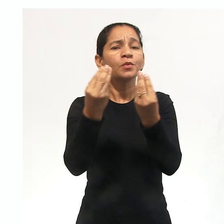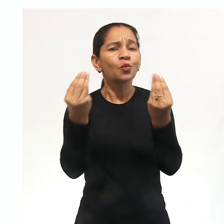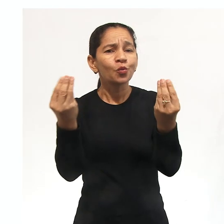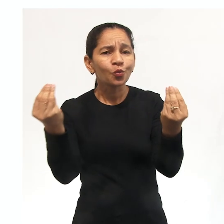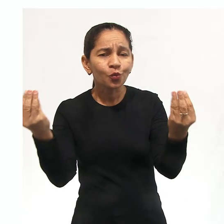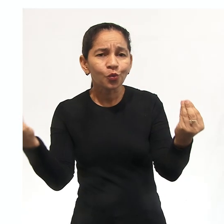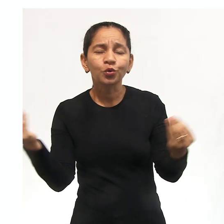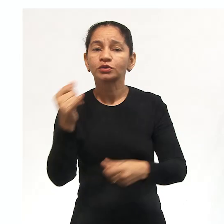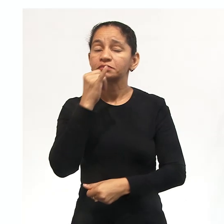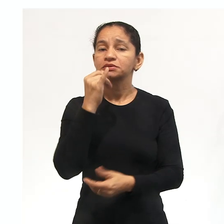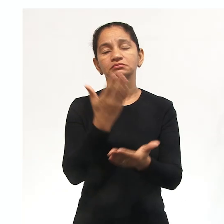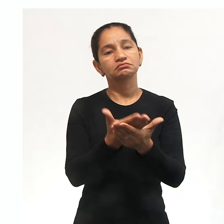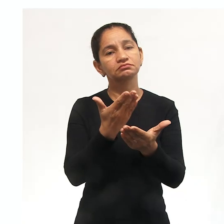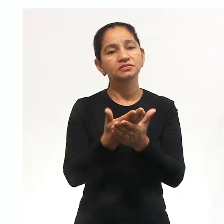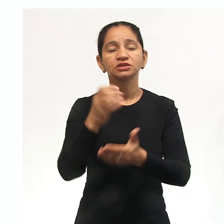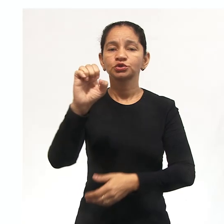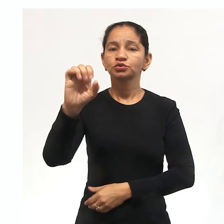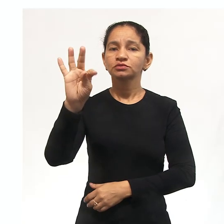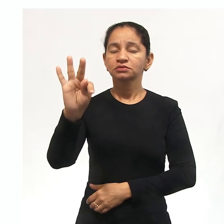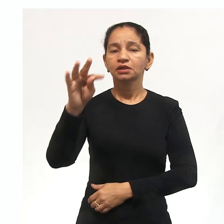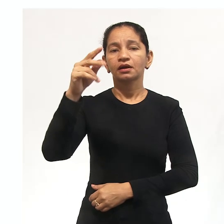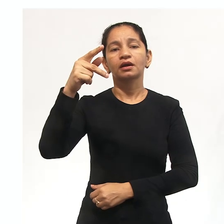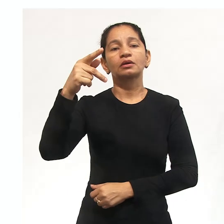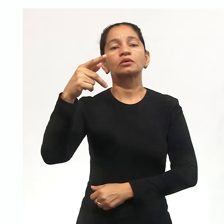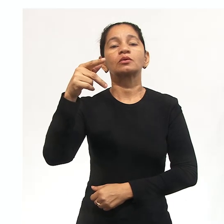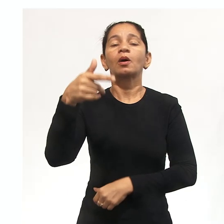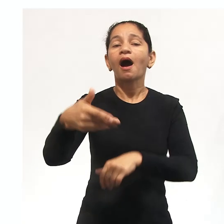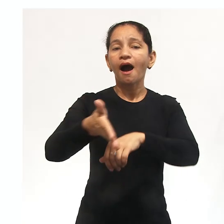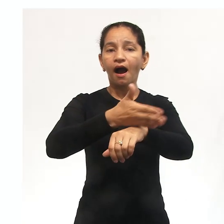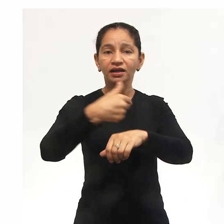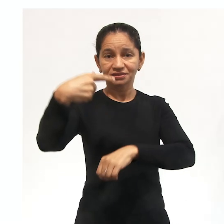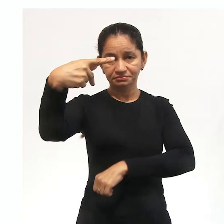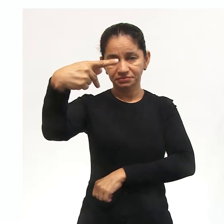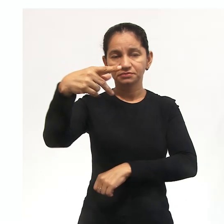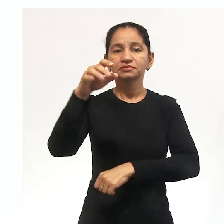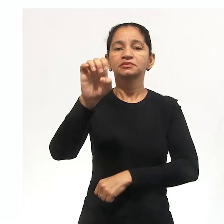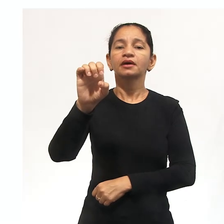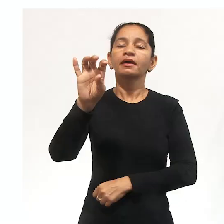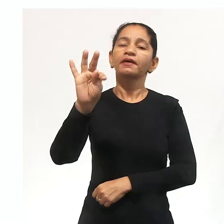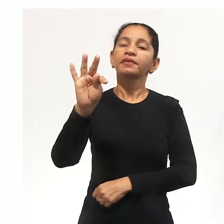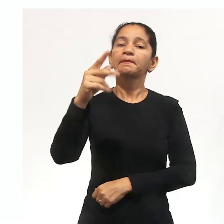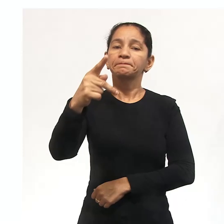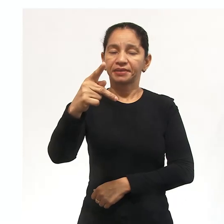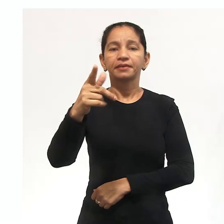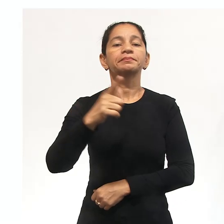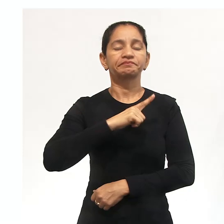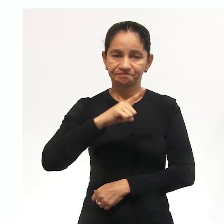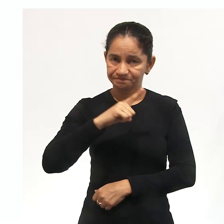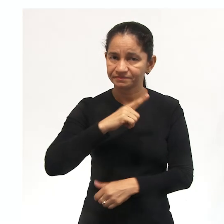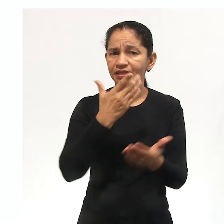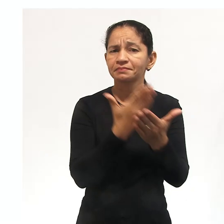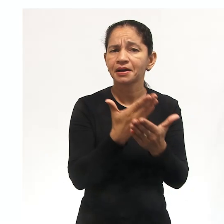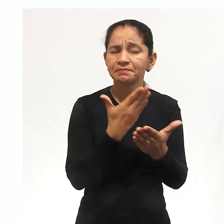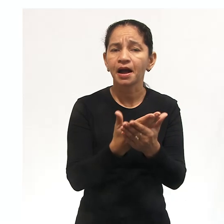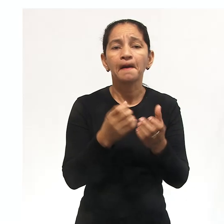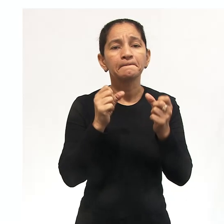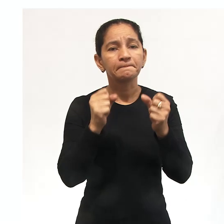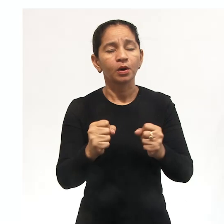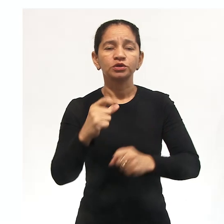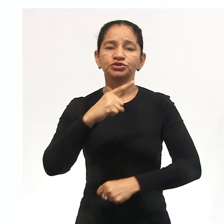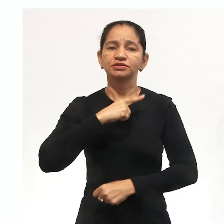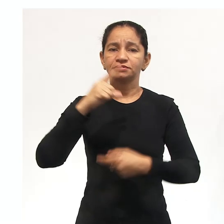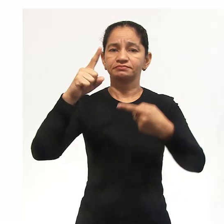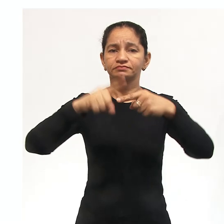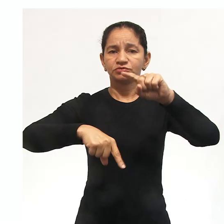nós falamos de planejamento, nós estamos falando daquela sopa de letrinhas lá, ó. O estudo técnico preliminar, onde tem todas